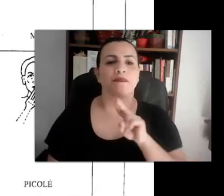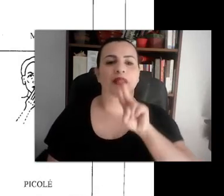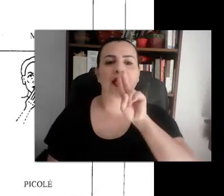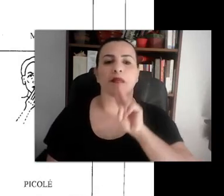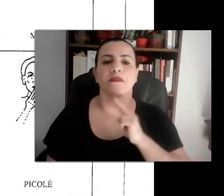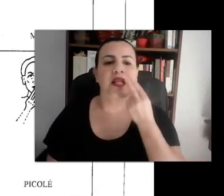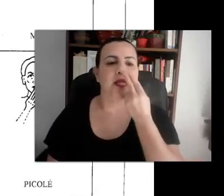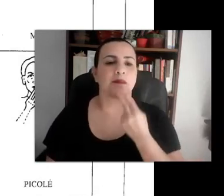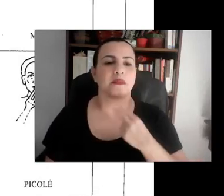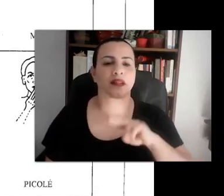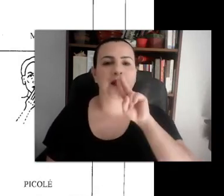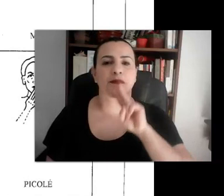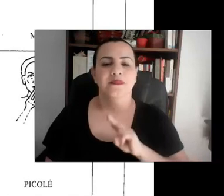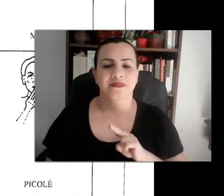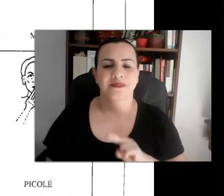Picolé.